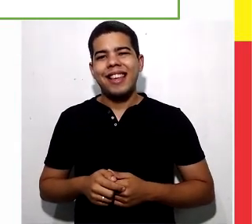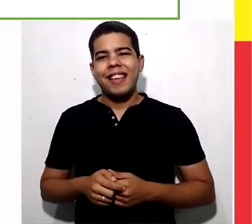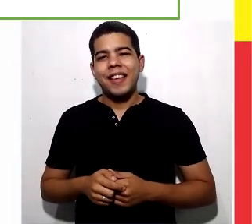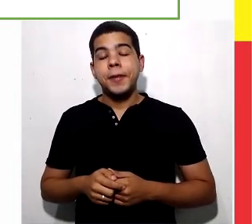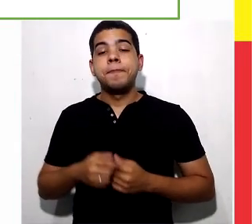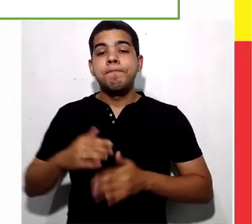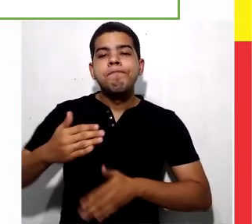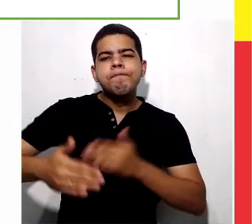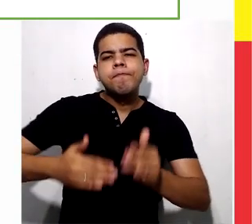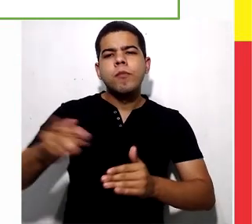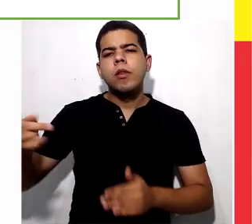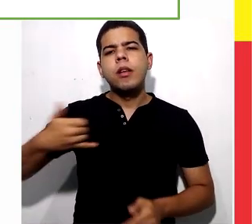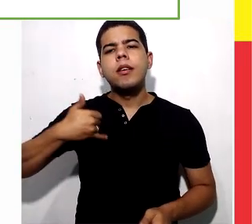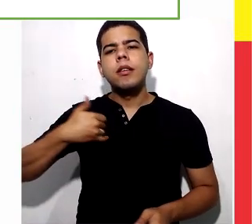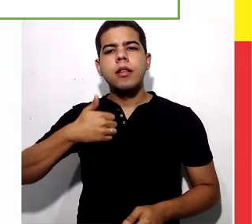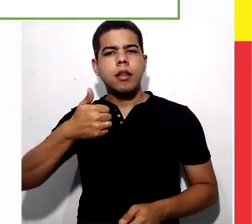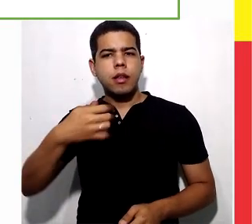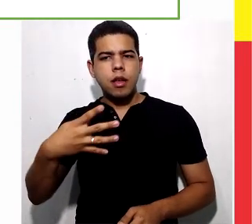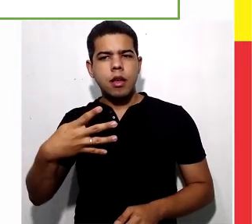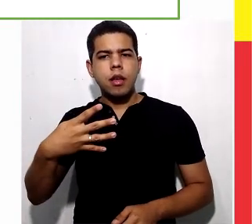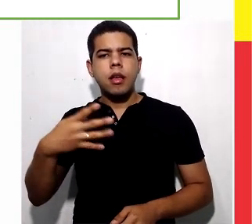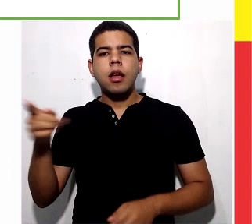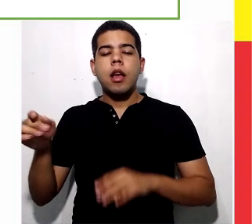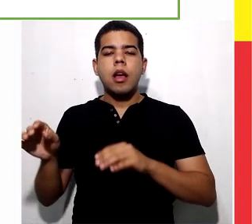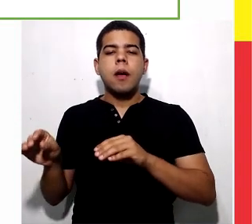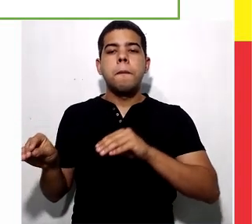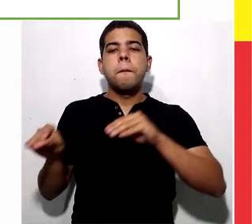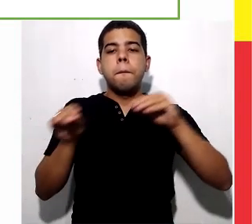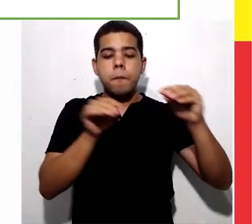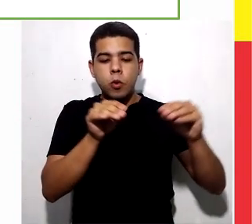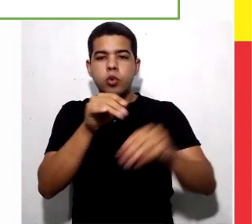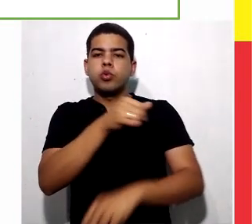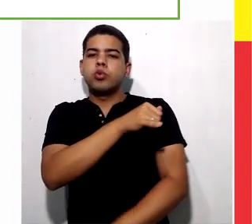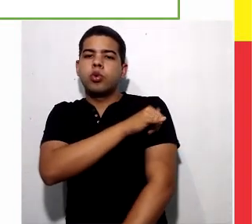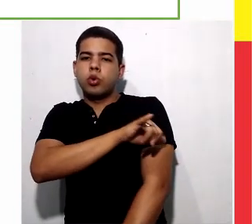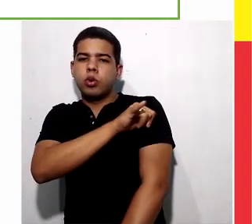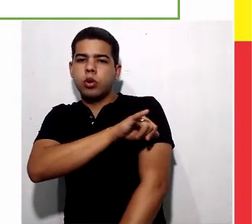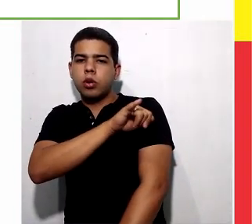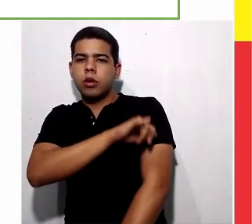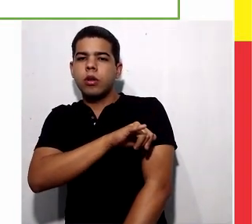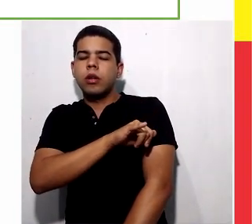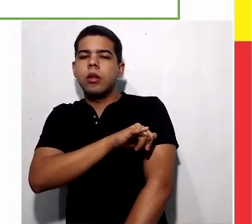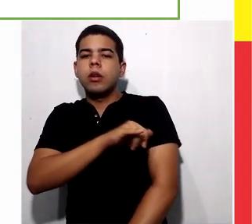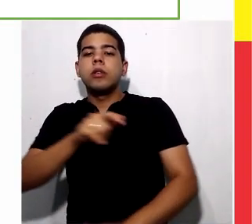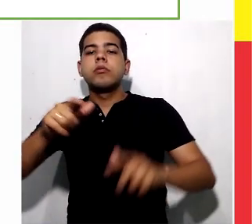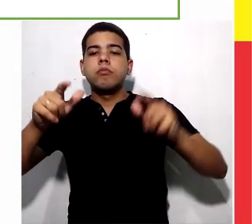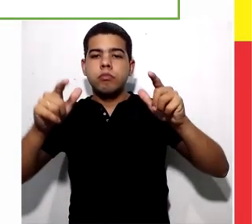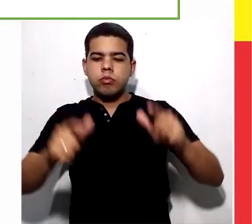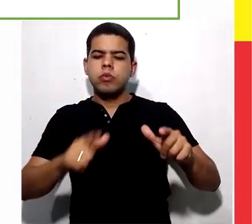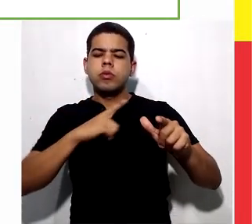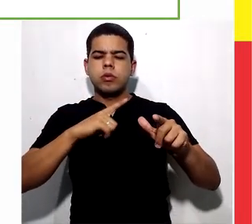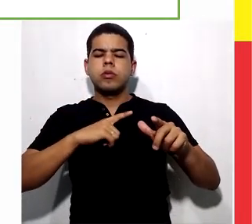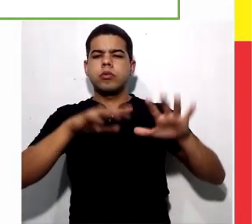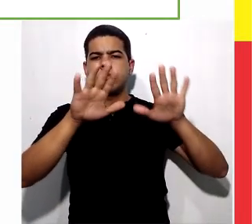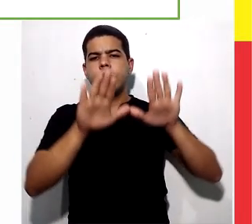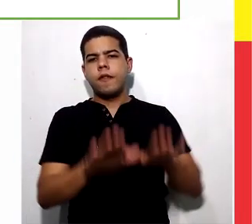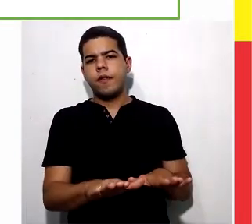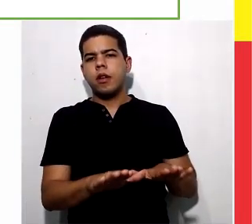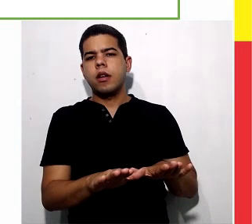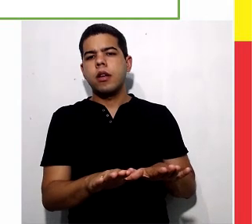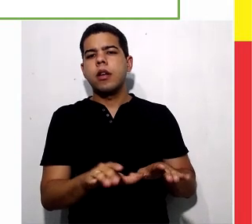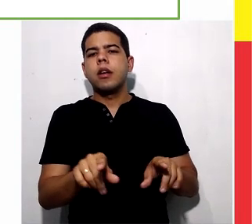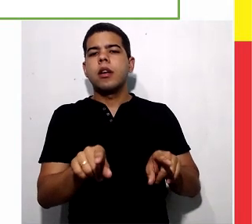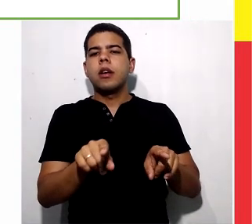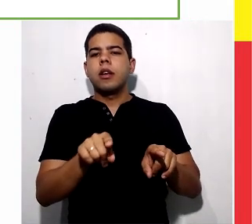14 anos de idade, né, ela se transferiu com o pai e as irmãs para o Rio de Janeiro, local em que a família se estabilizou e onde